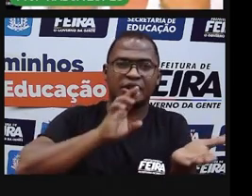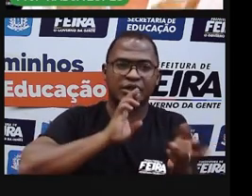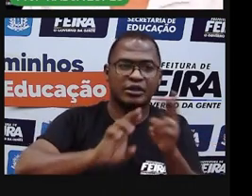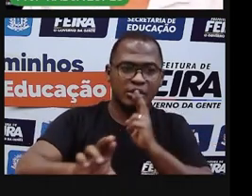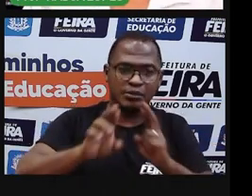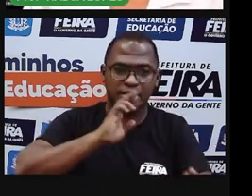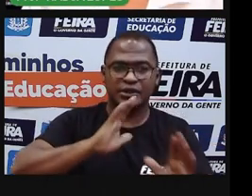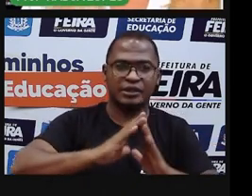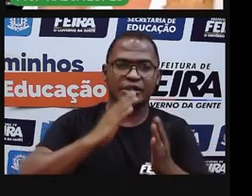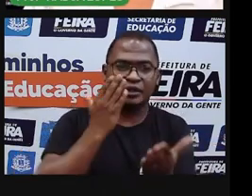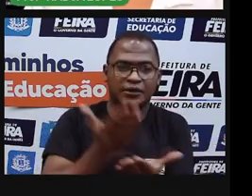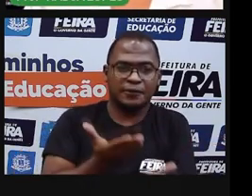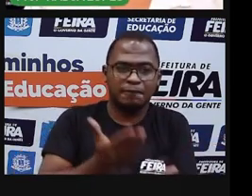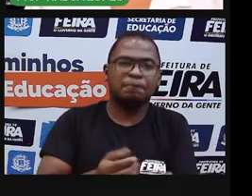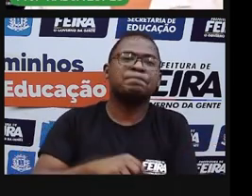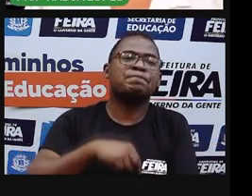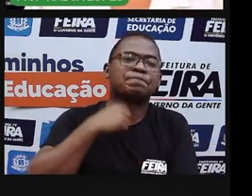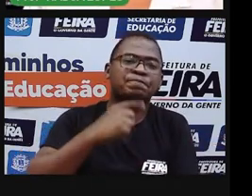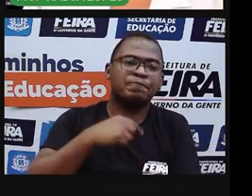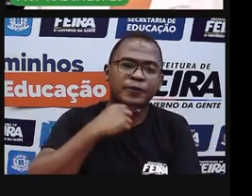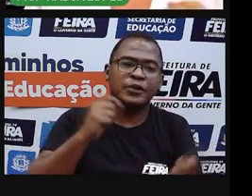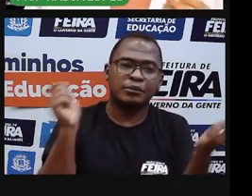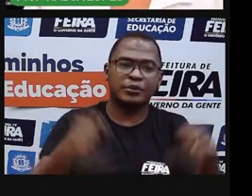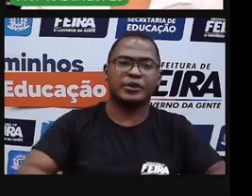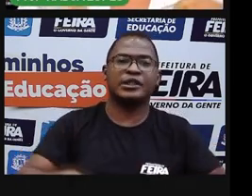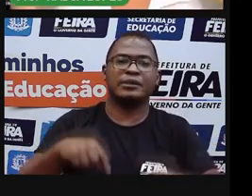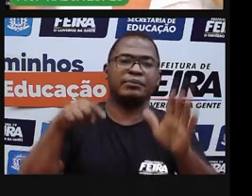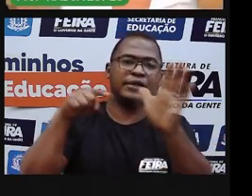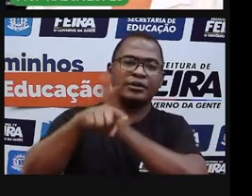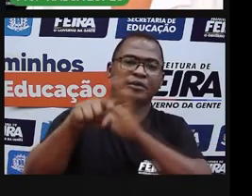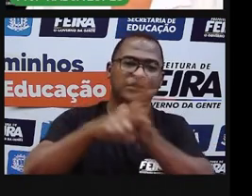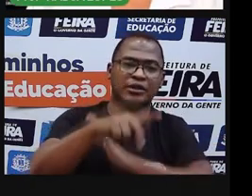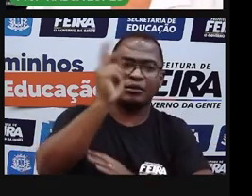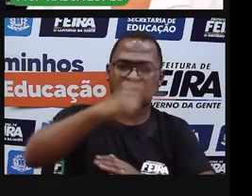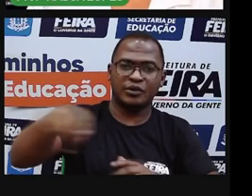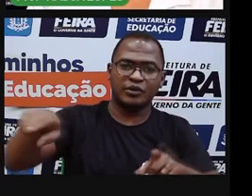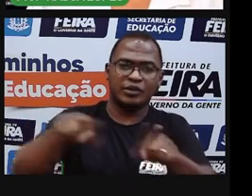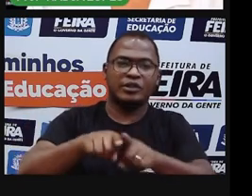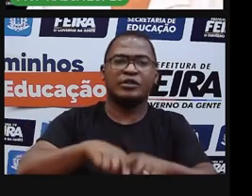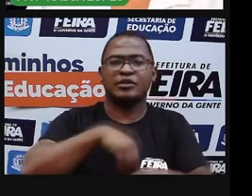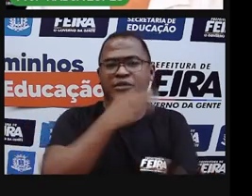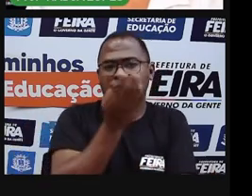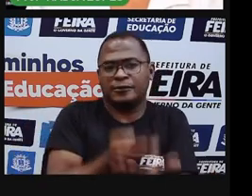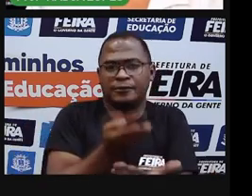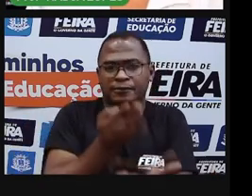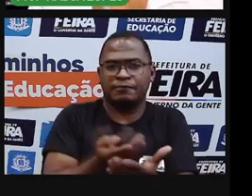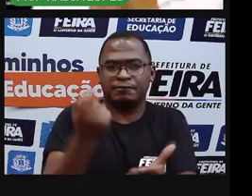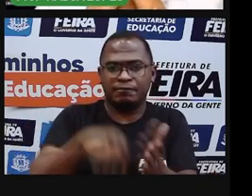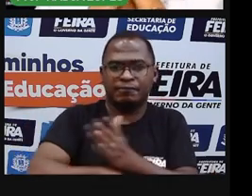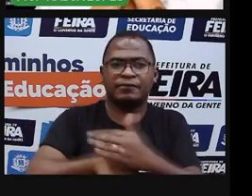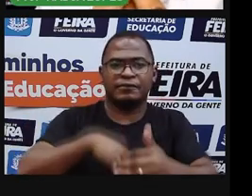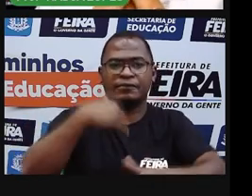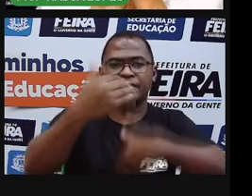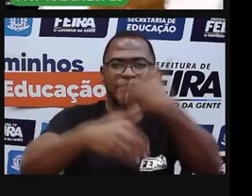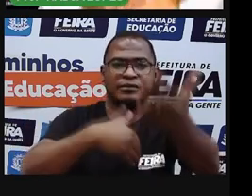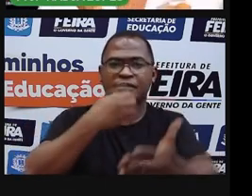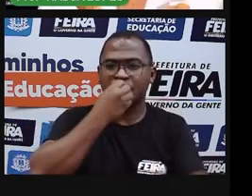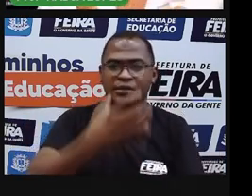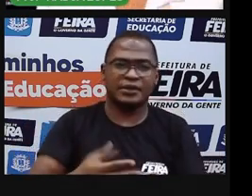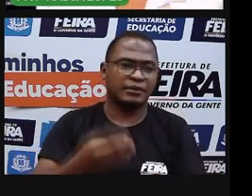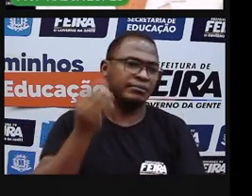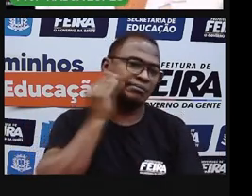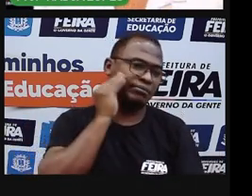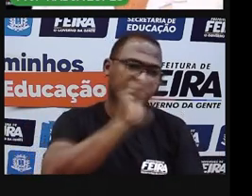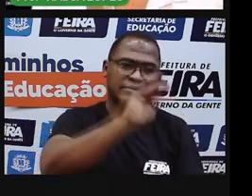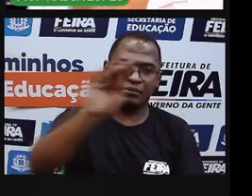escola e qualquer dúvida procure o professor de vocês e a gente vai aprofundar esse conhecimento nas próximas aulas tá bem um